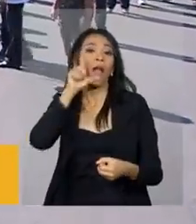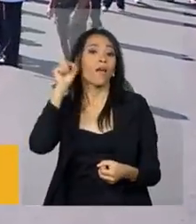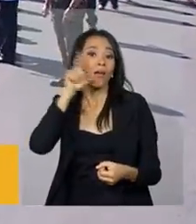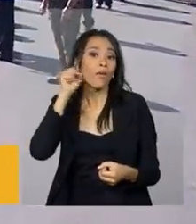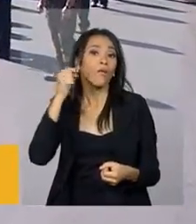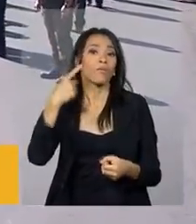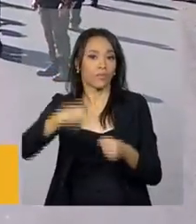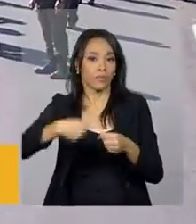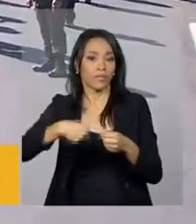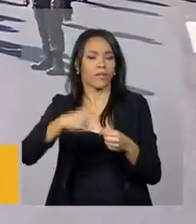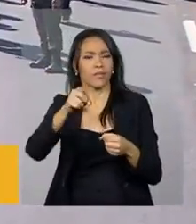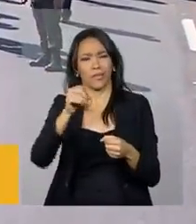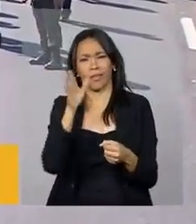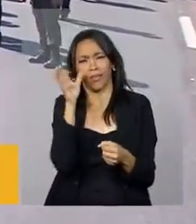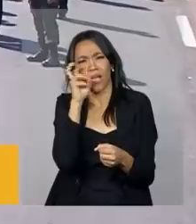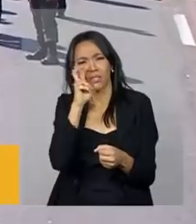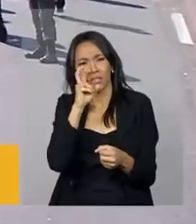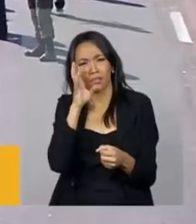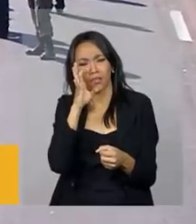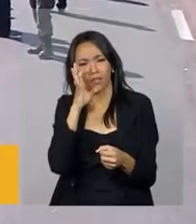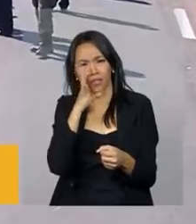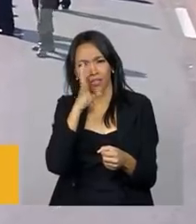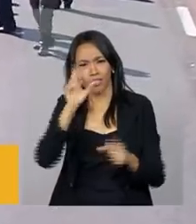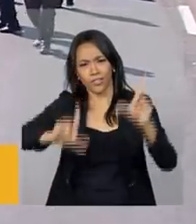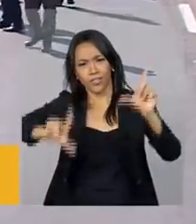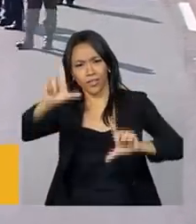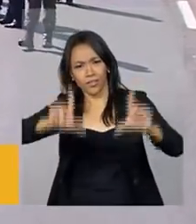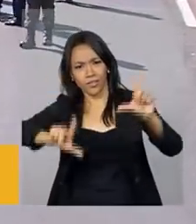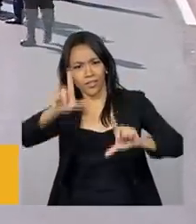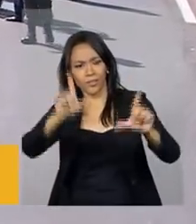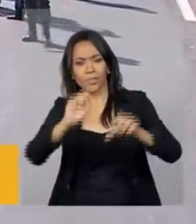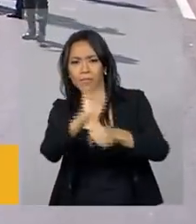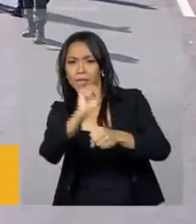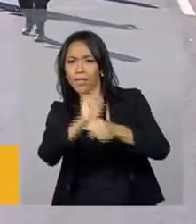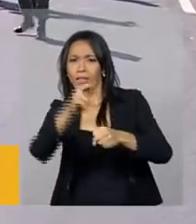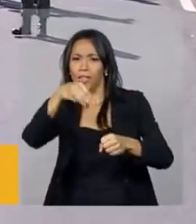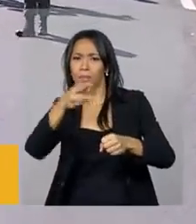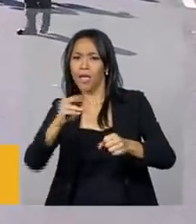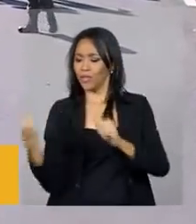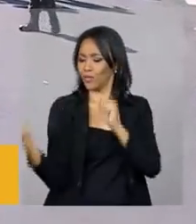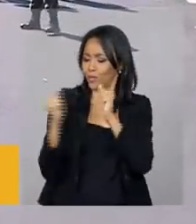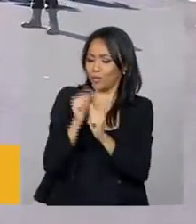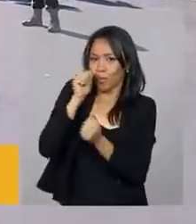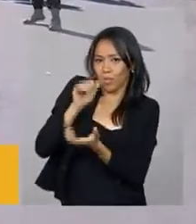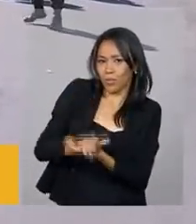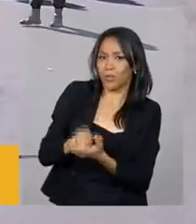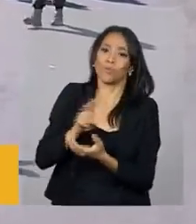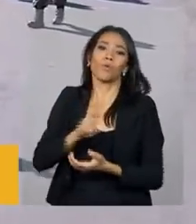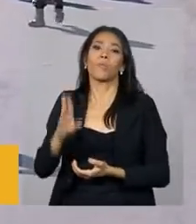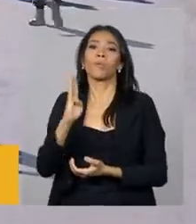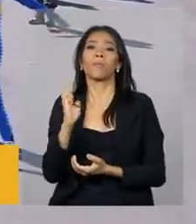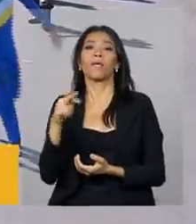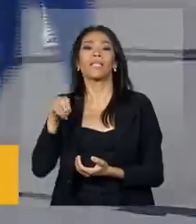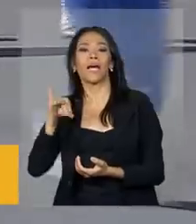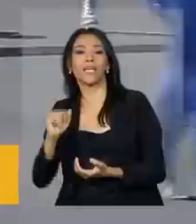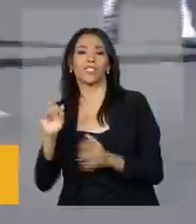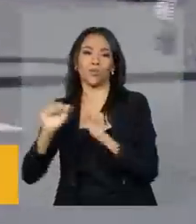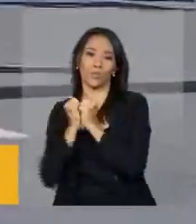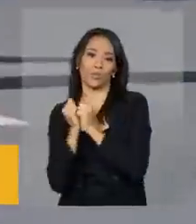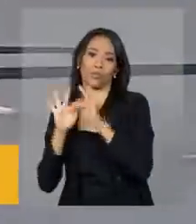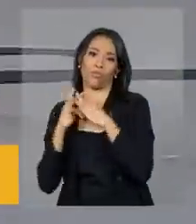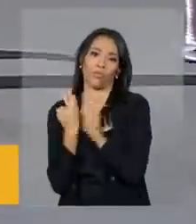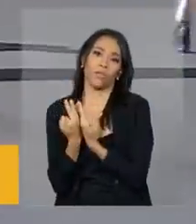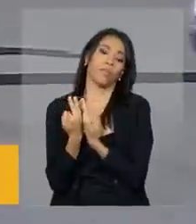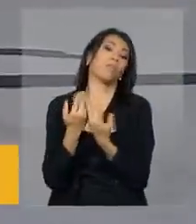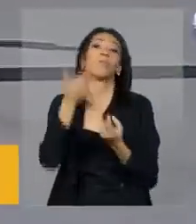está ligado desde cedo na NBR, esperando o desfile de 7 de setembro, junto com a esposa, a Betânia Monteiro, e o restante da família. E olha só,